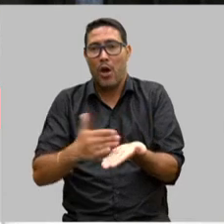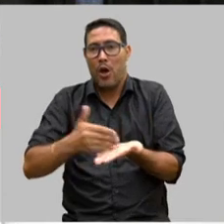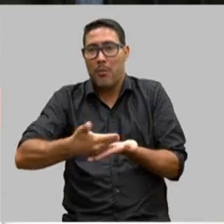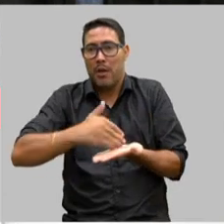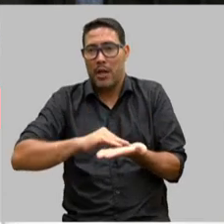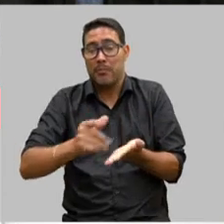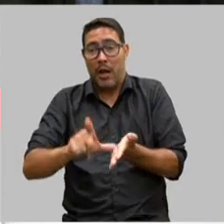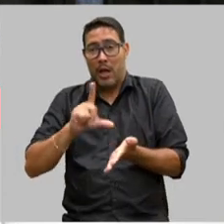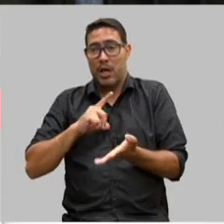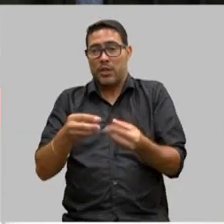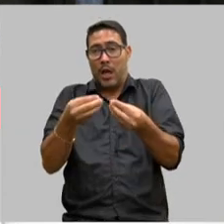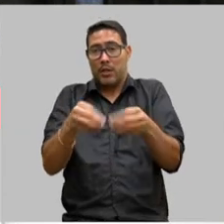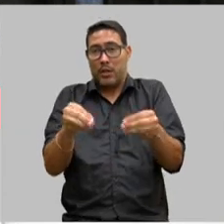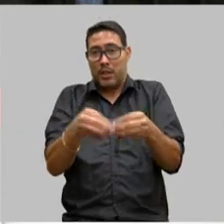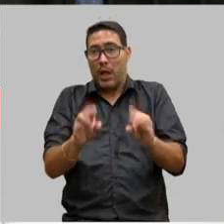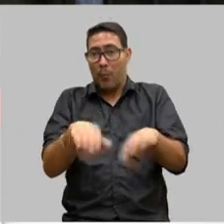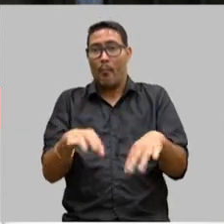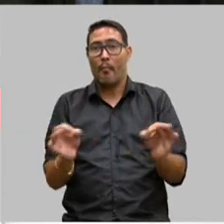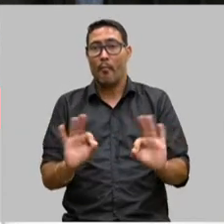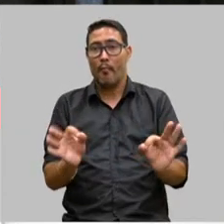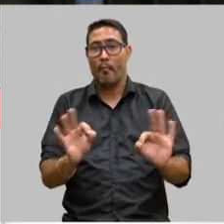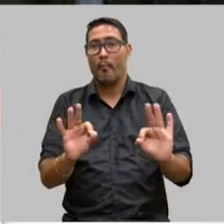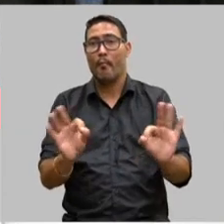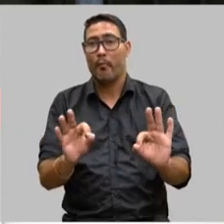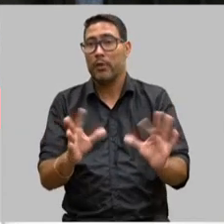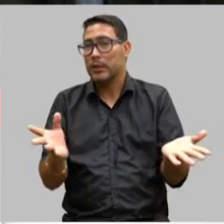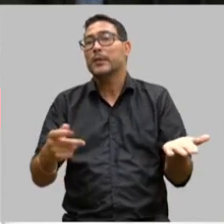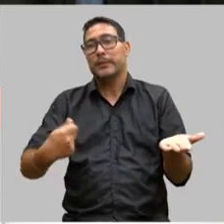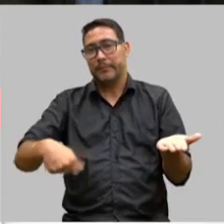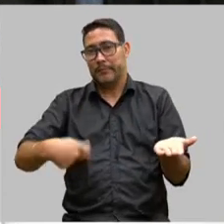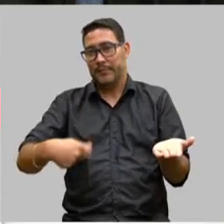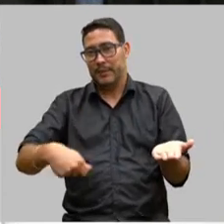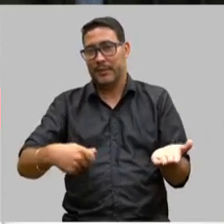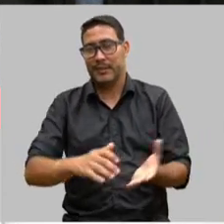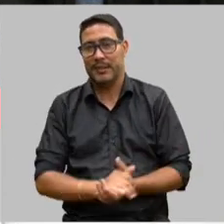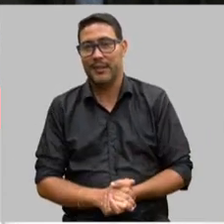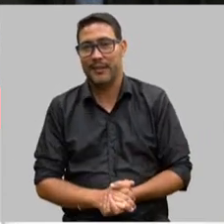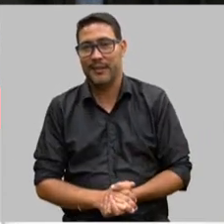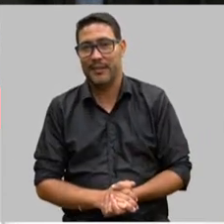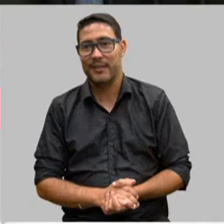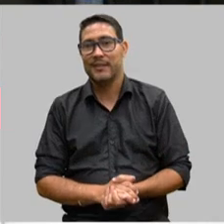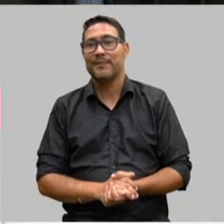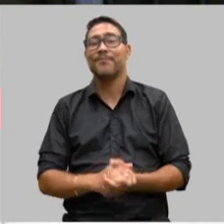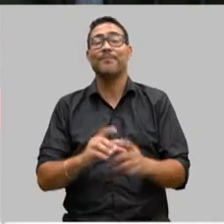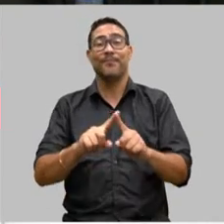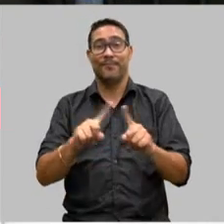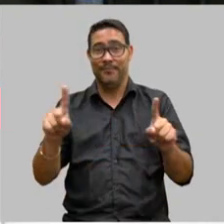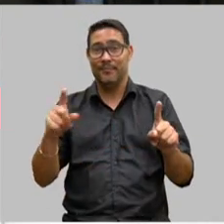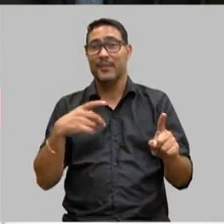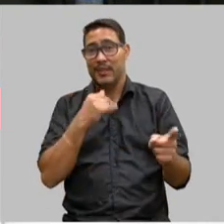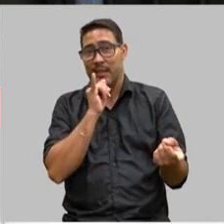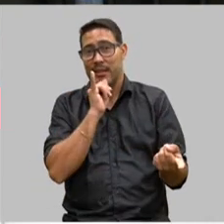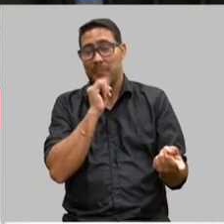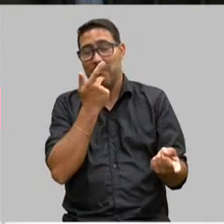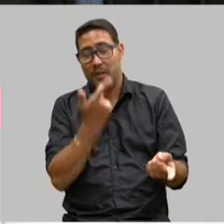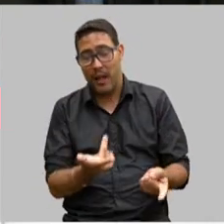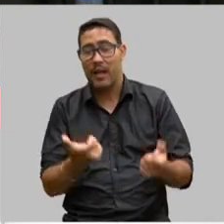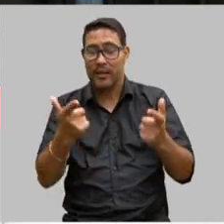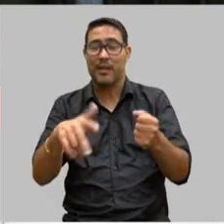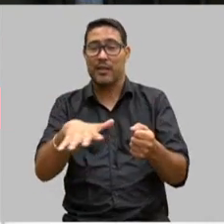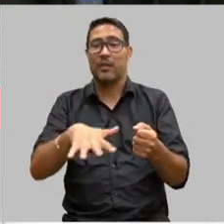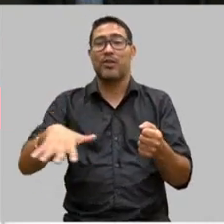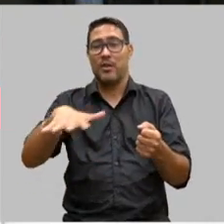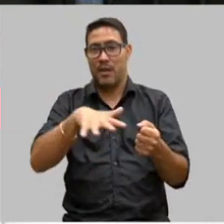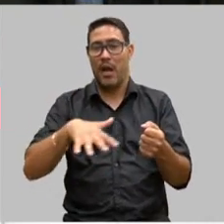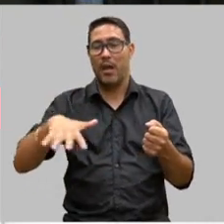Não adianta. Então, se a gente não tiver, né, vou citar a nossa região aqui, né,